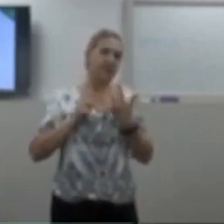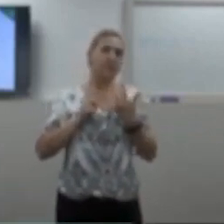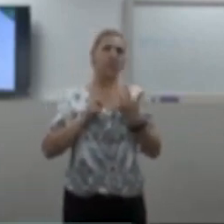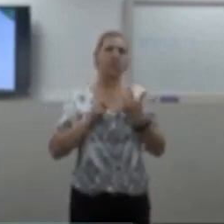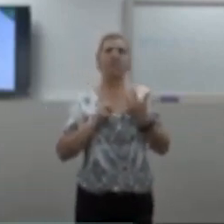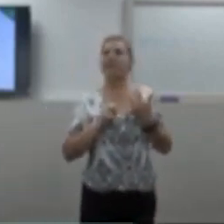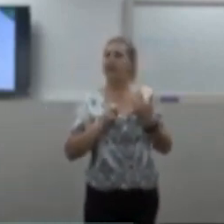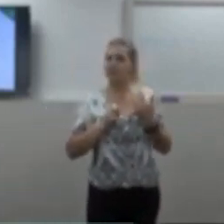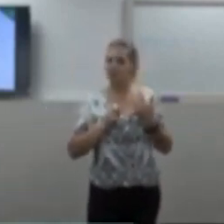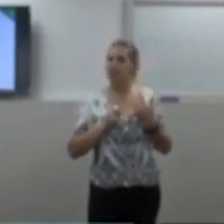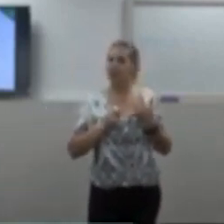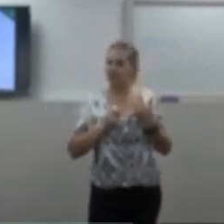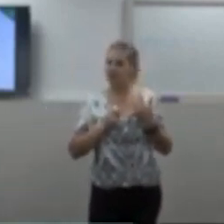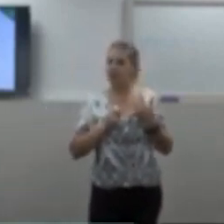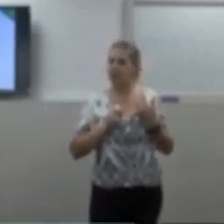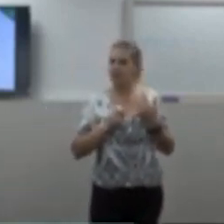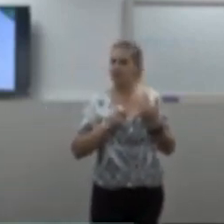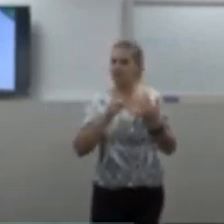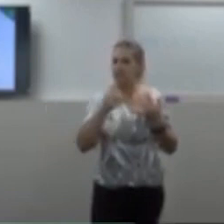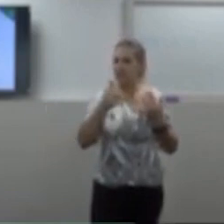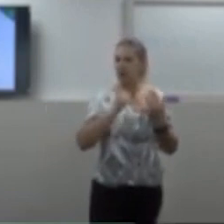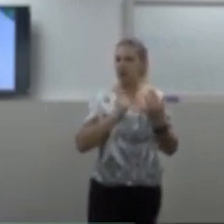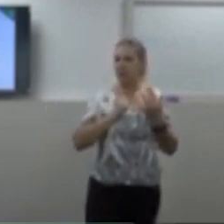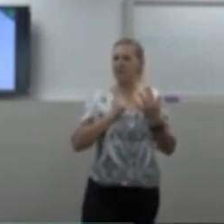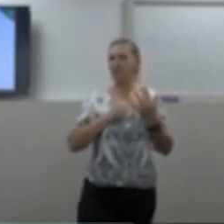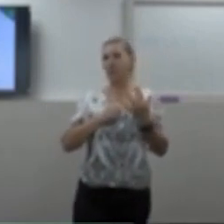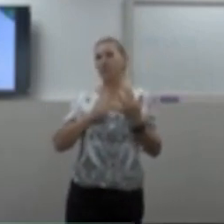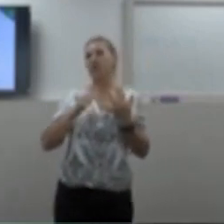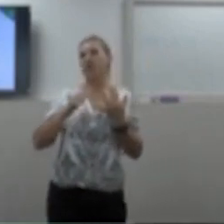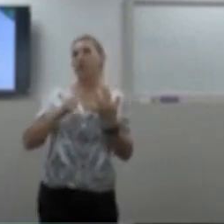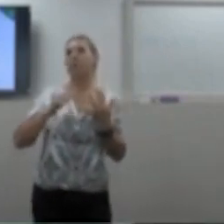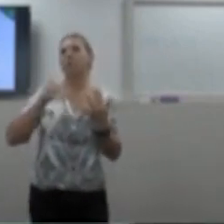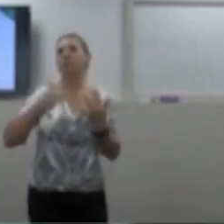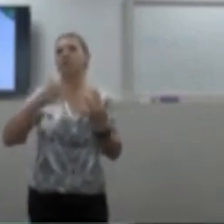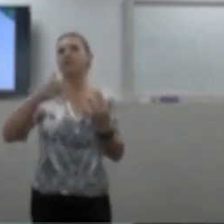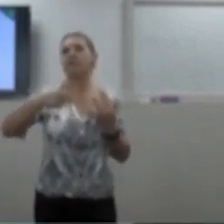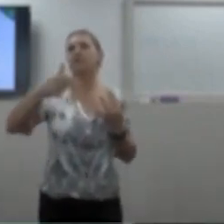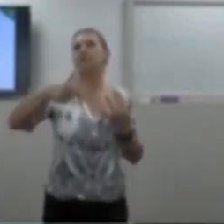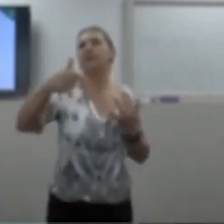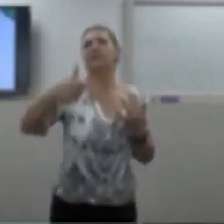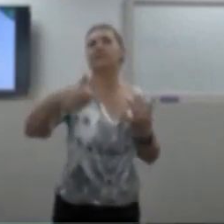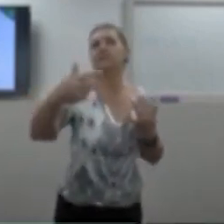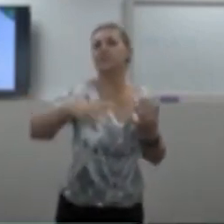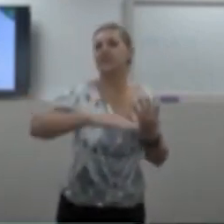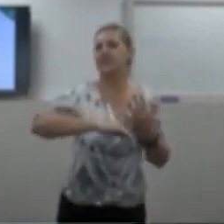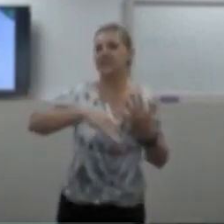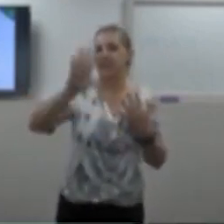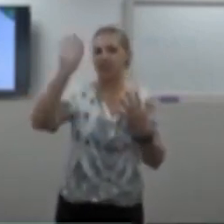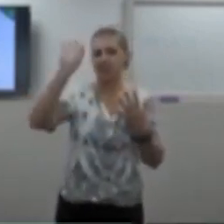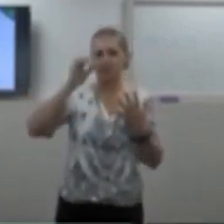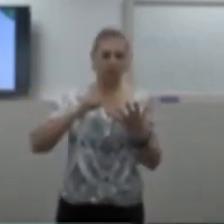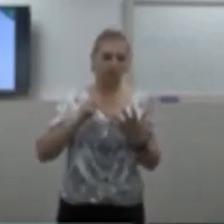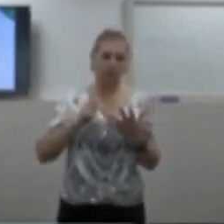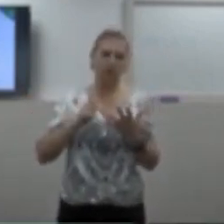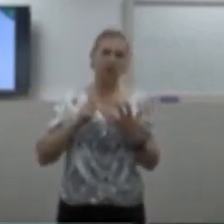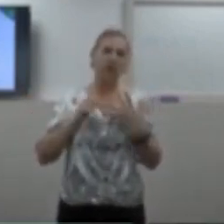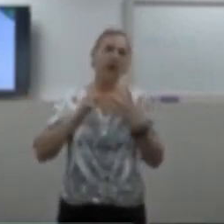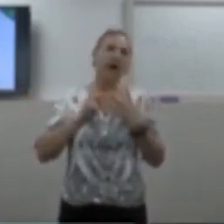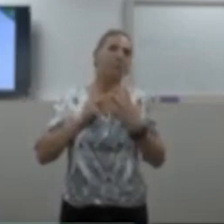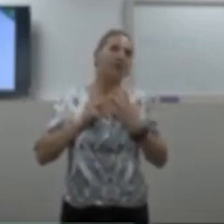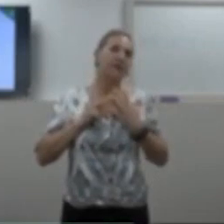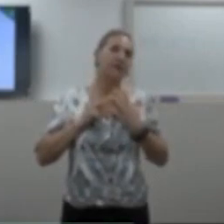Você aprendeu os cardinais, que é o que mesmo? 1, 2, 3, 4, 5, 6, 7 e assim por